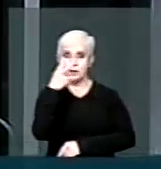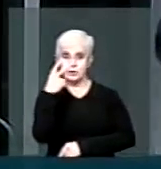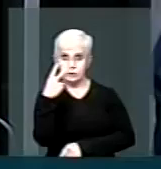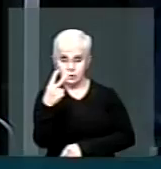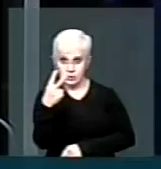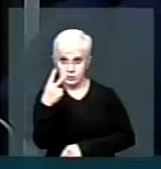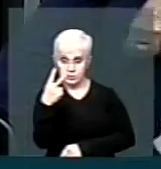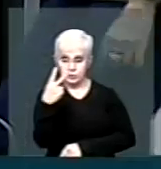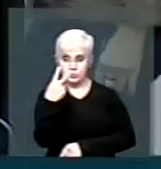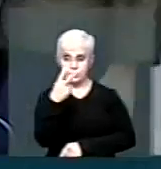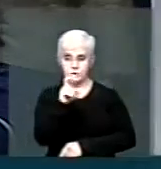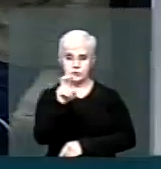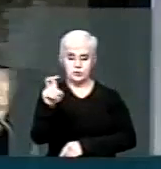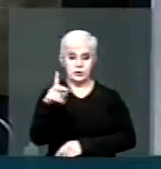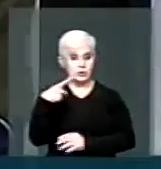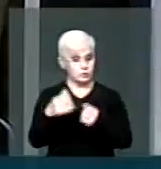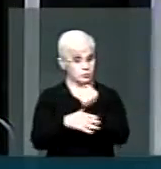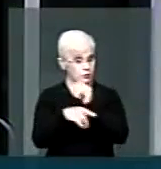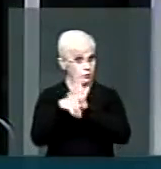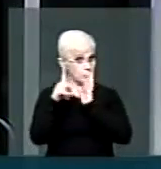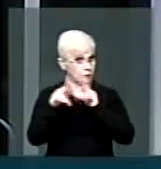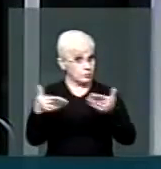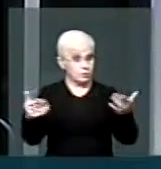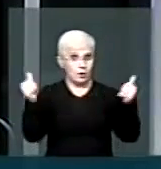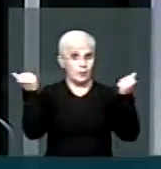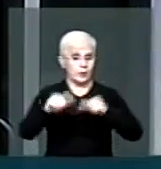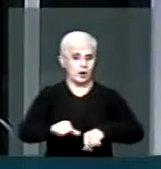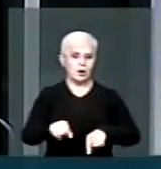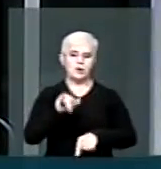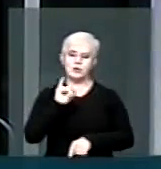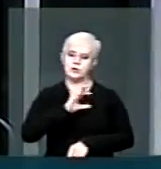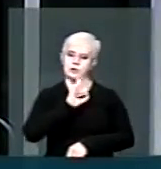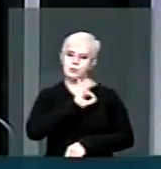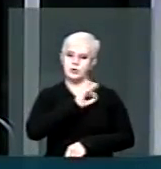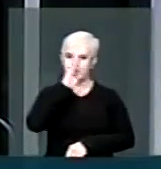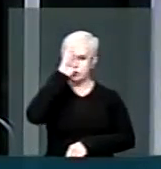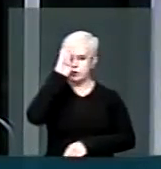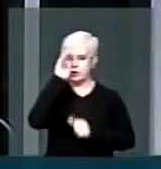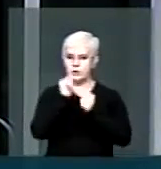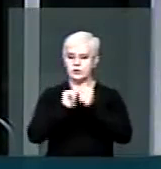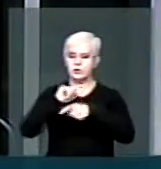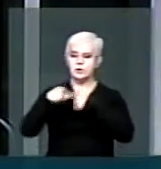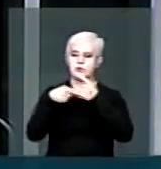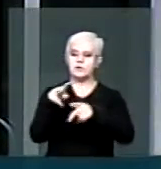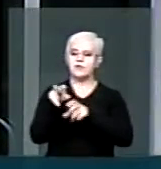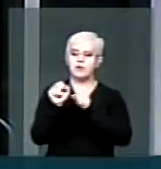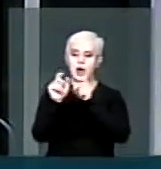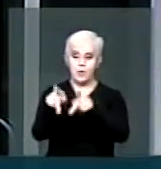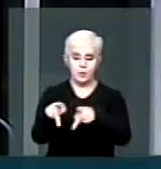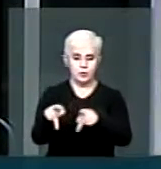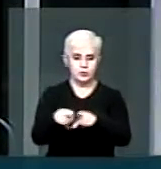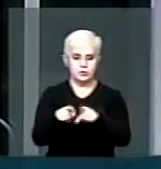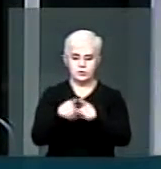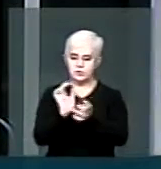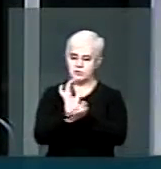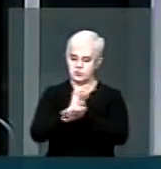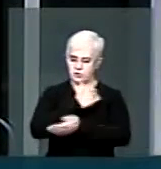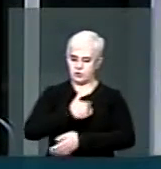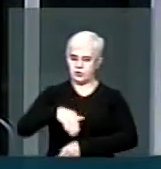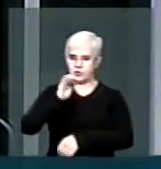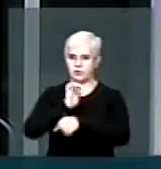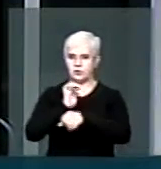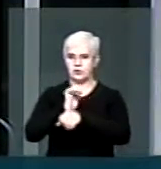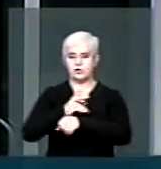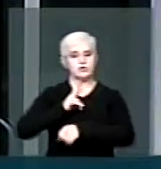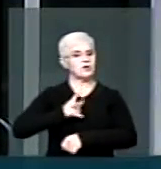com esta segurança que nós temos aí. Se contarmos com os policiais militares que logo irão se aposentar, as medidas do governo do estado